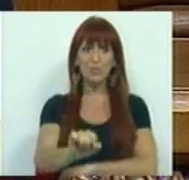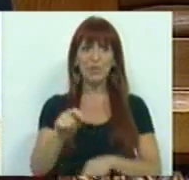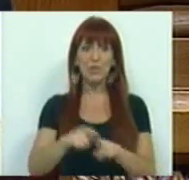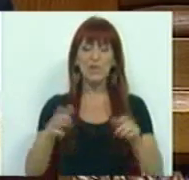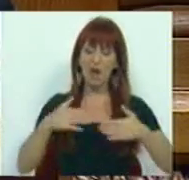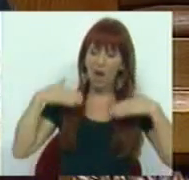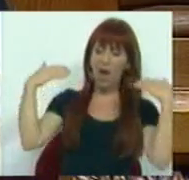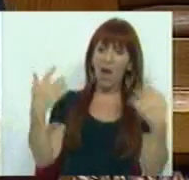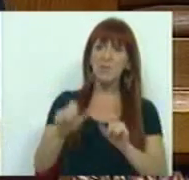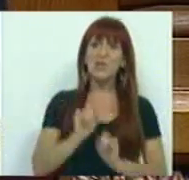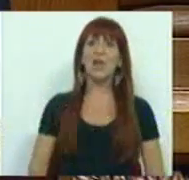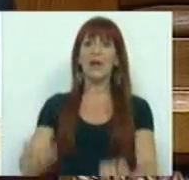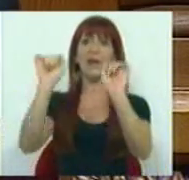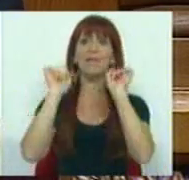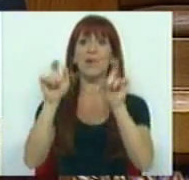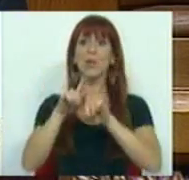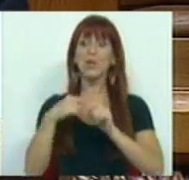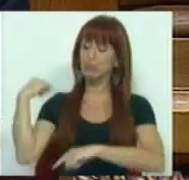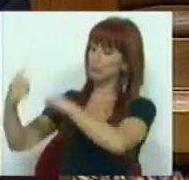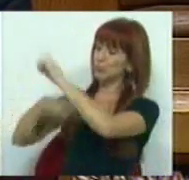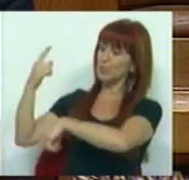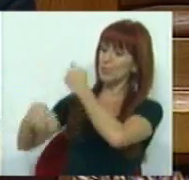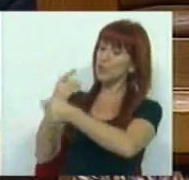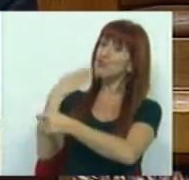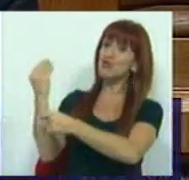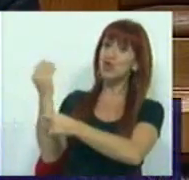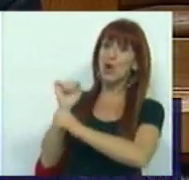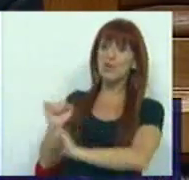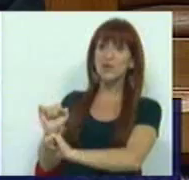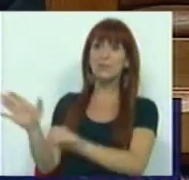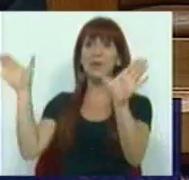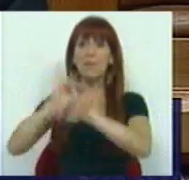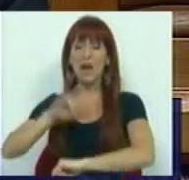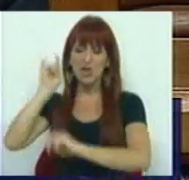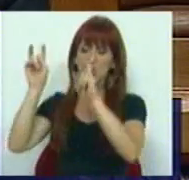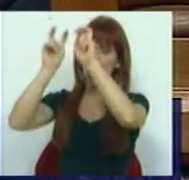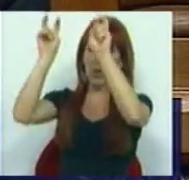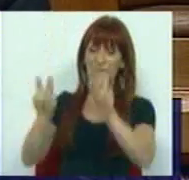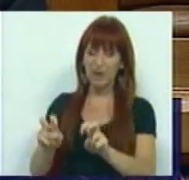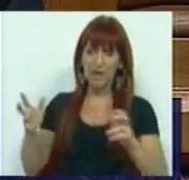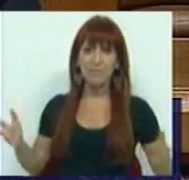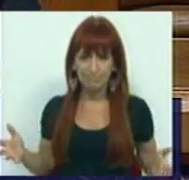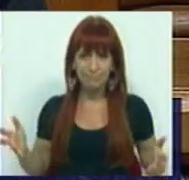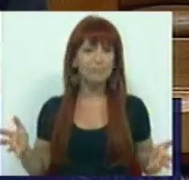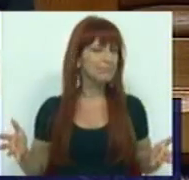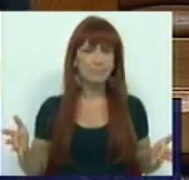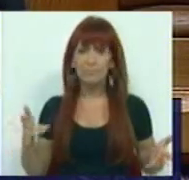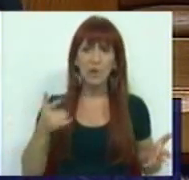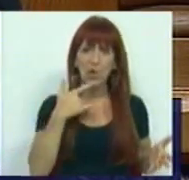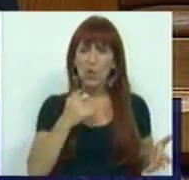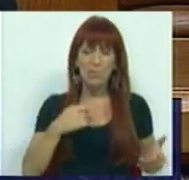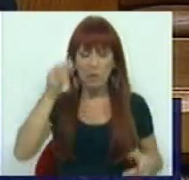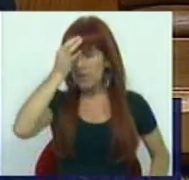que abandonaram as suas gerações mais jovens e mais qualificadas. Já não